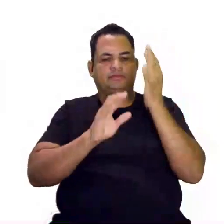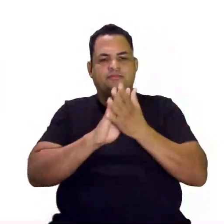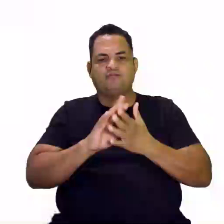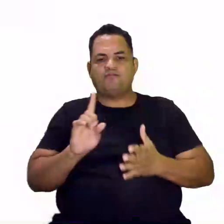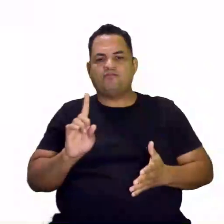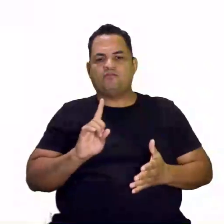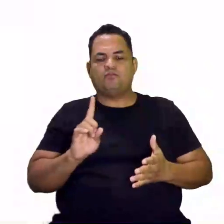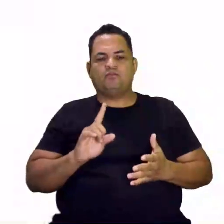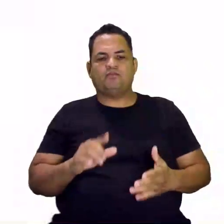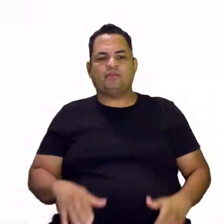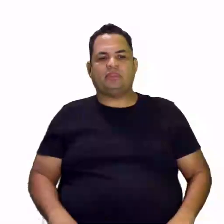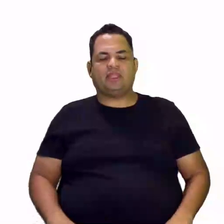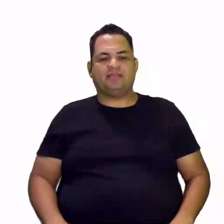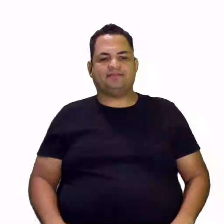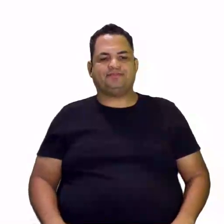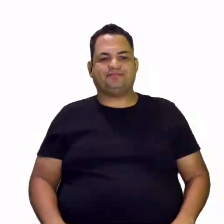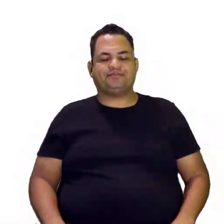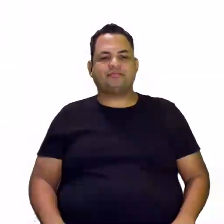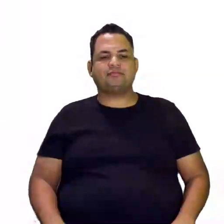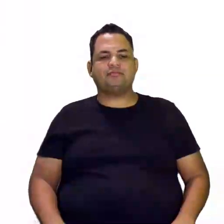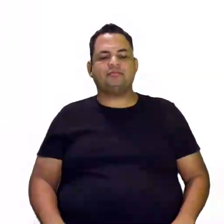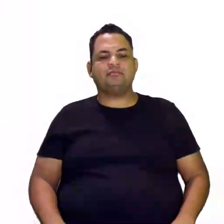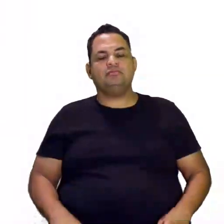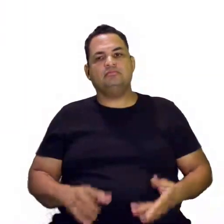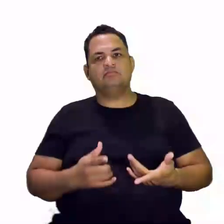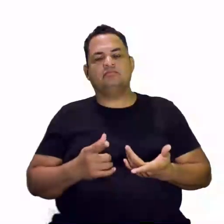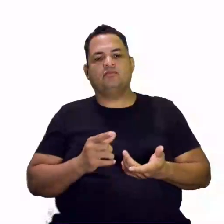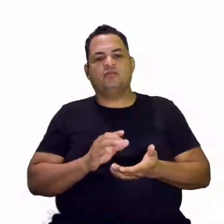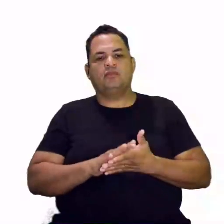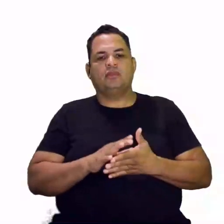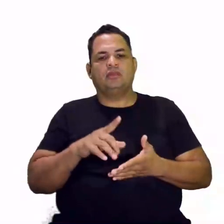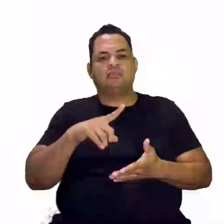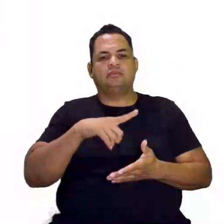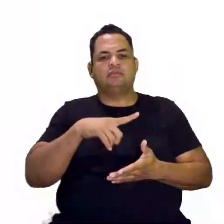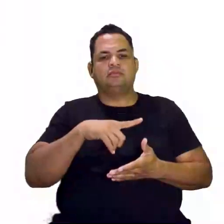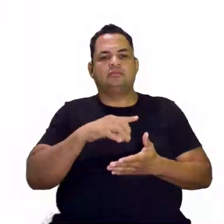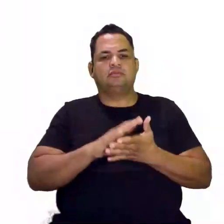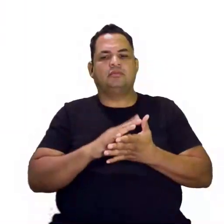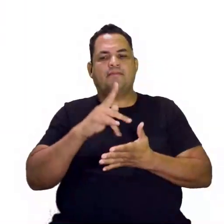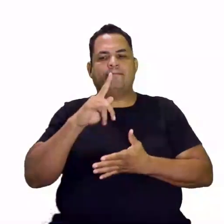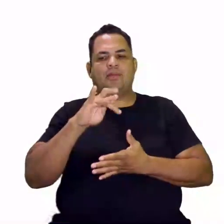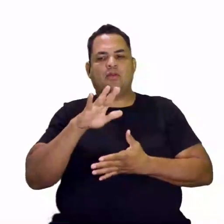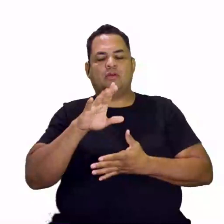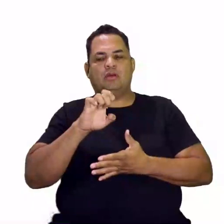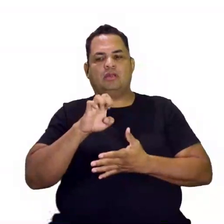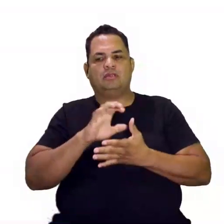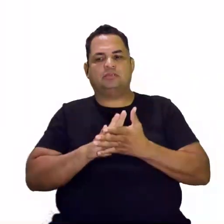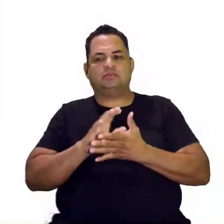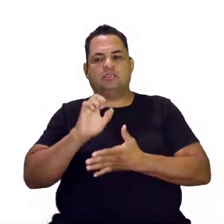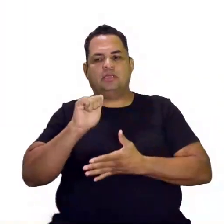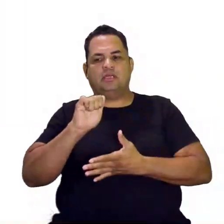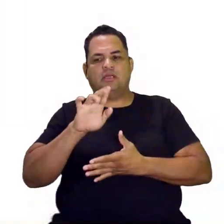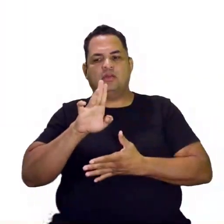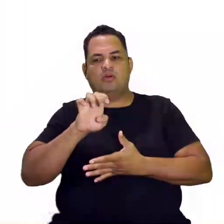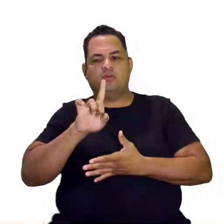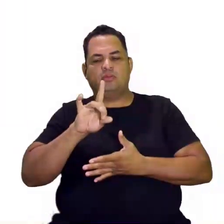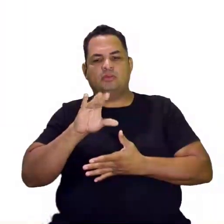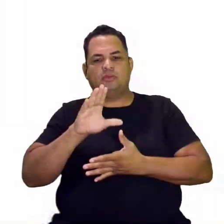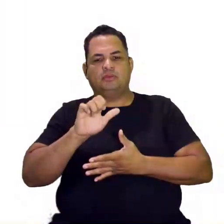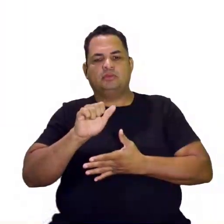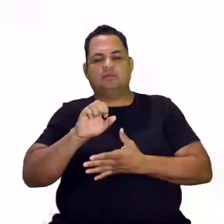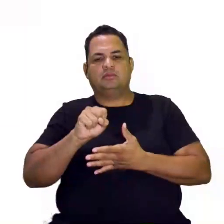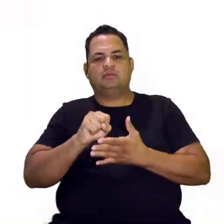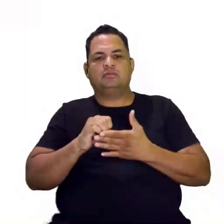né? As mitocôndrias outrora eram procariontes aeróbios e não